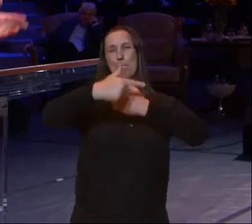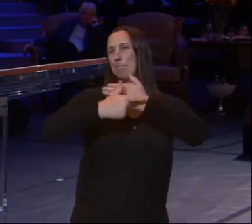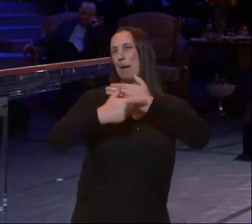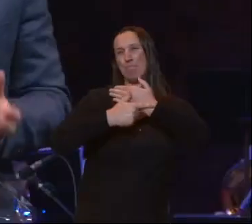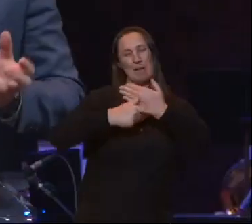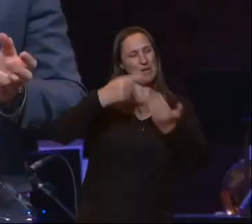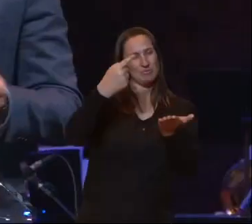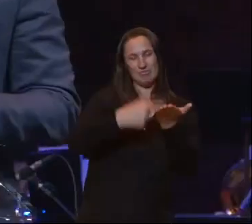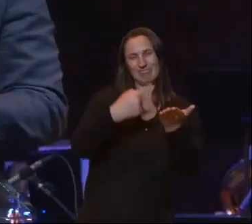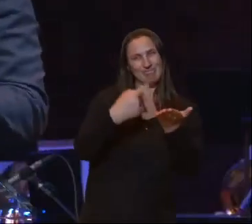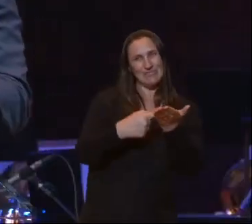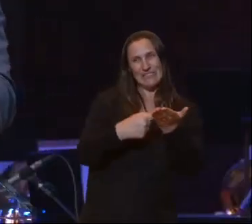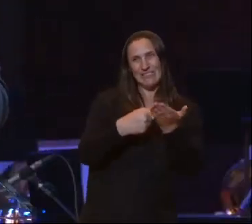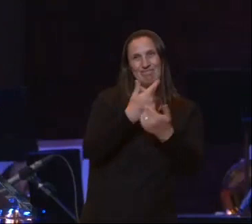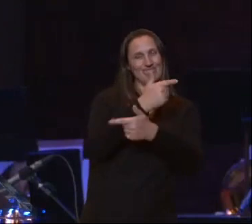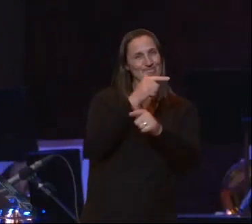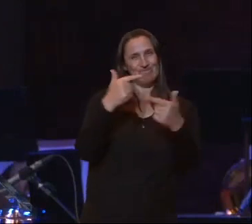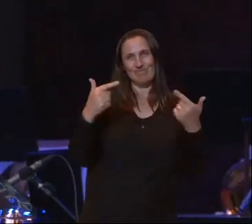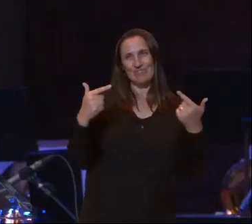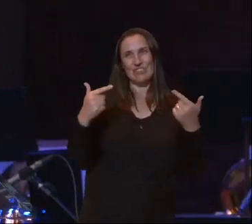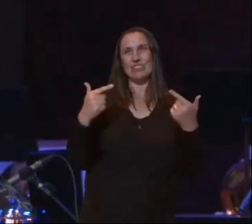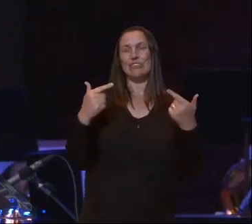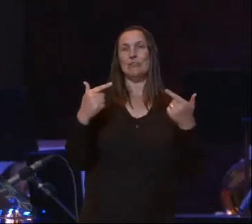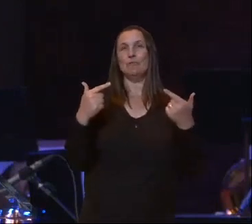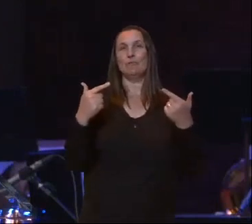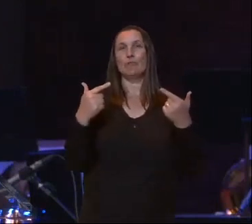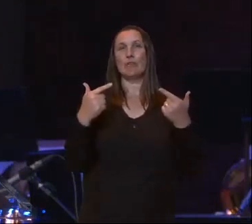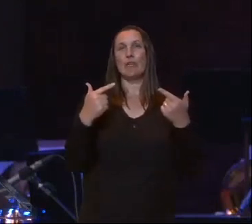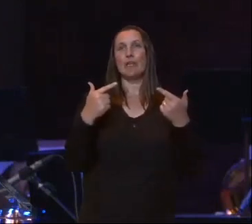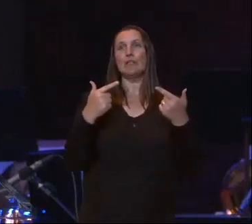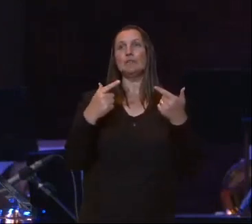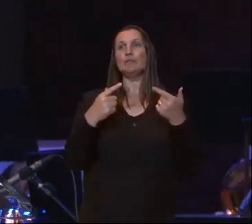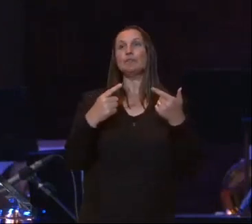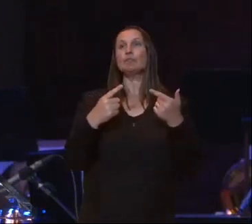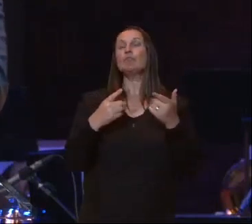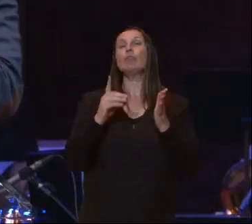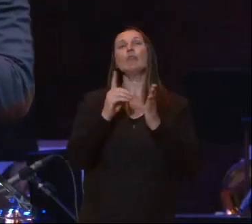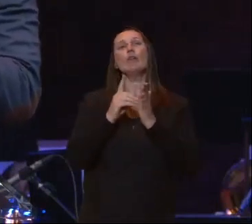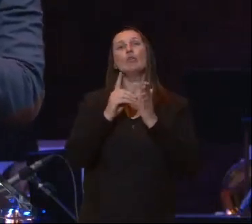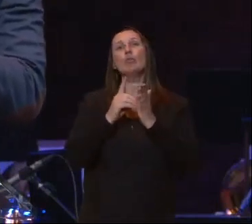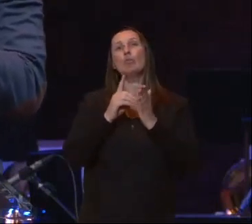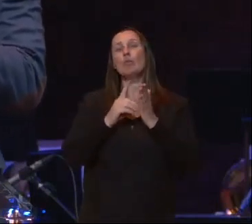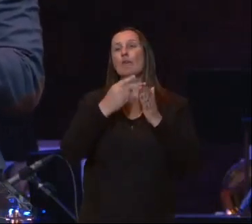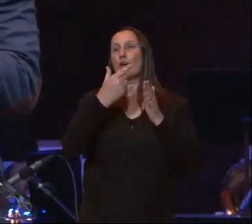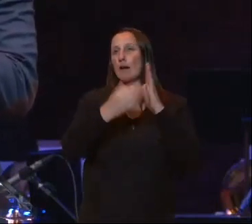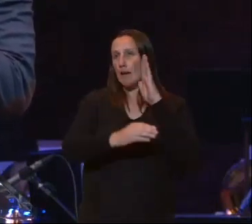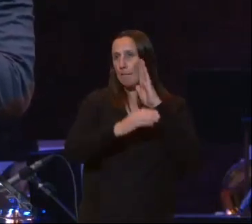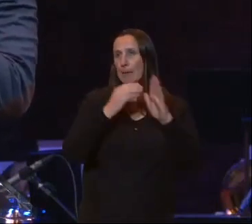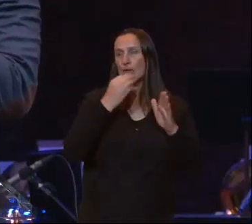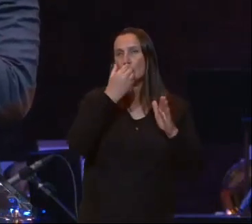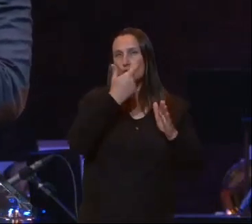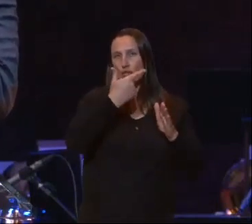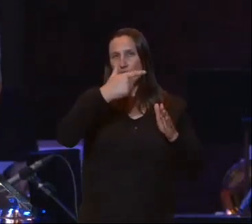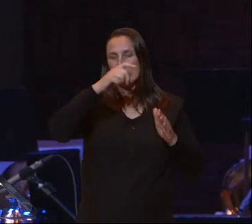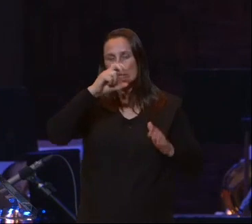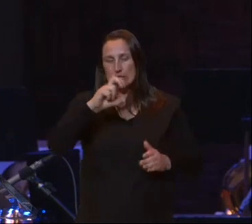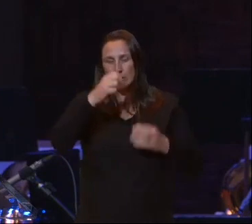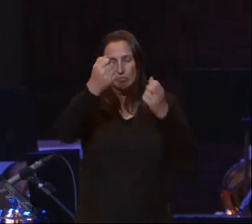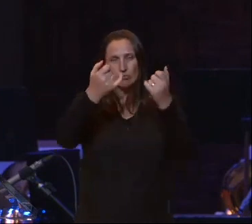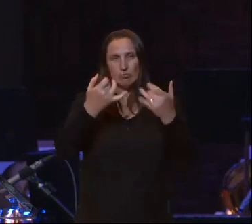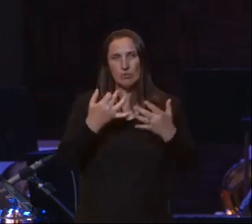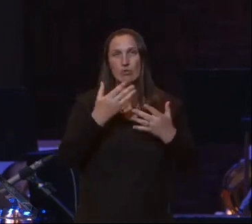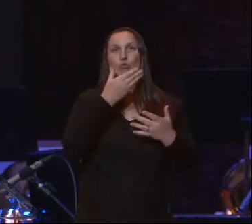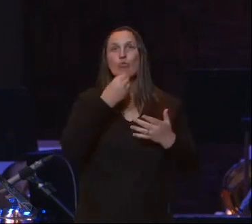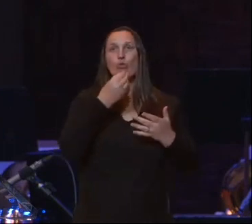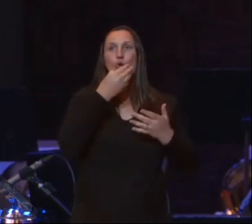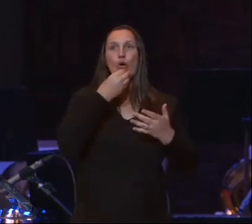uma cerimônia. Se você ler lá em Deuteronômios 25, esse homem era levado à porta da cidade,